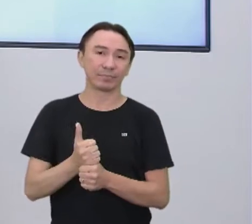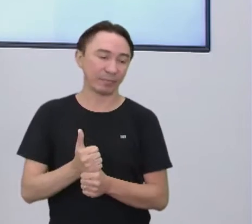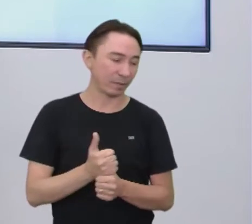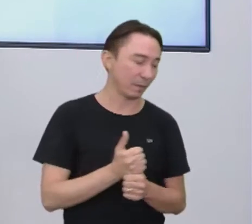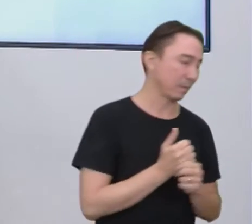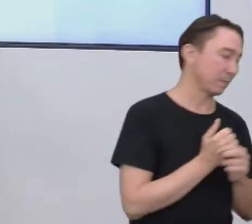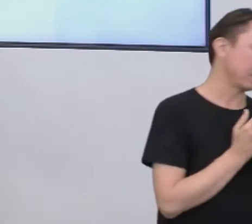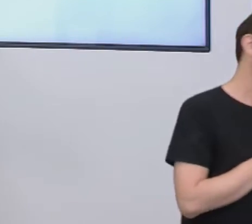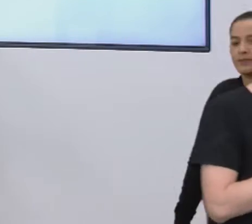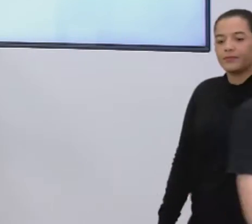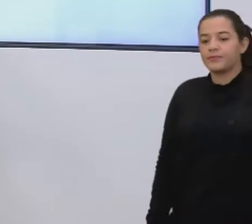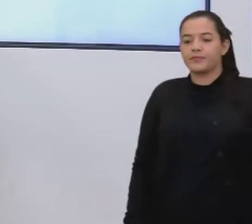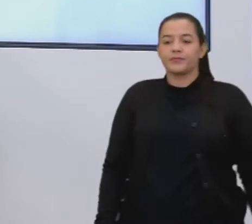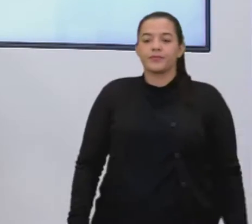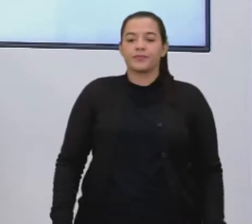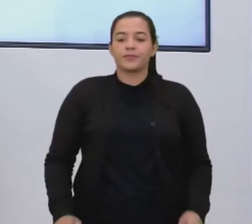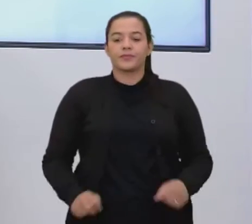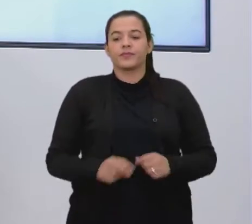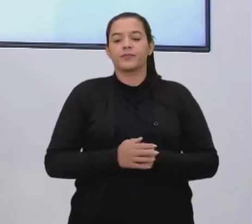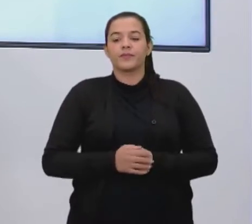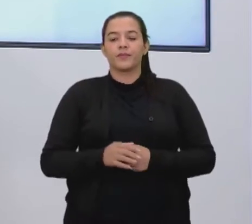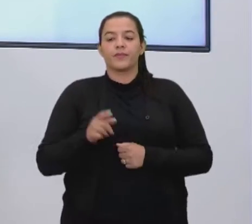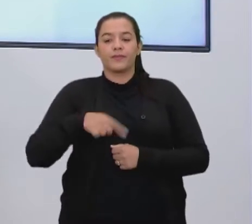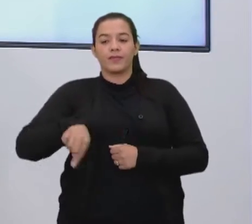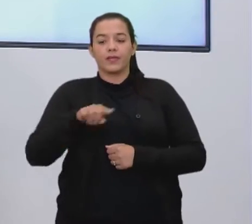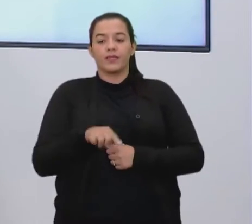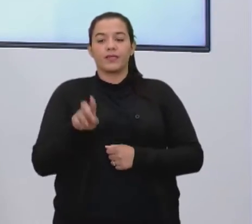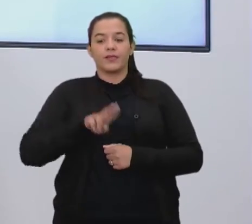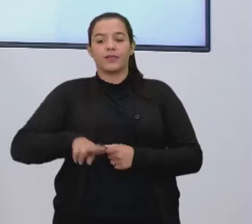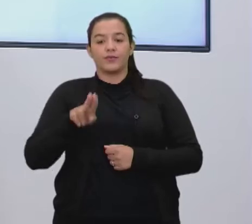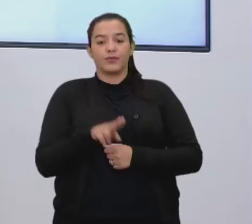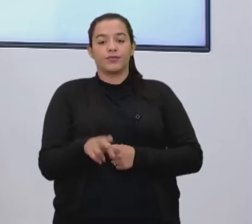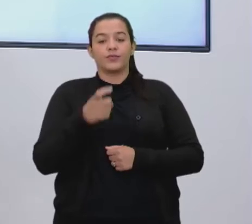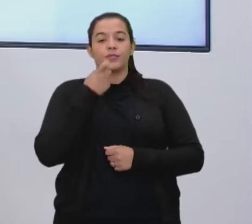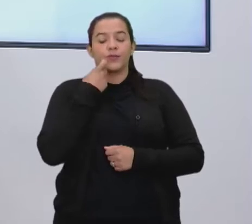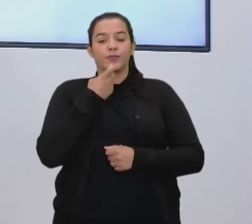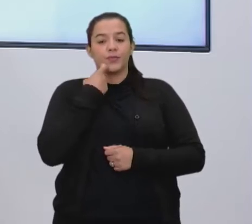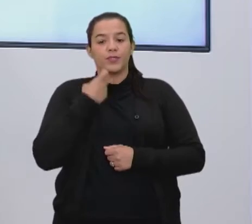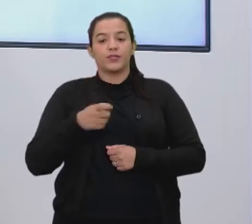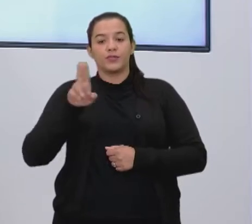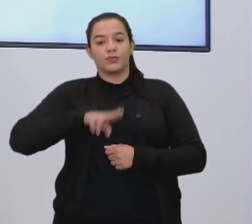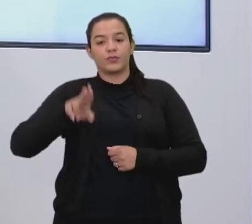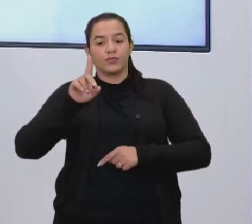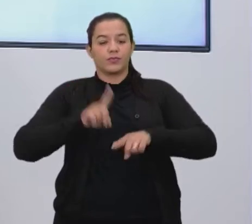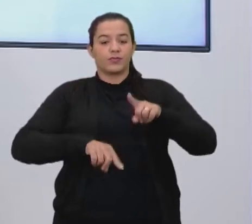esses peixes, só que elas estão consumindo peixes que estão com materiais ali